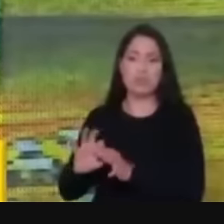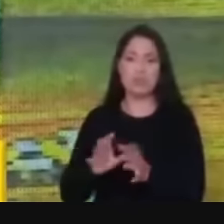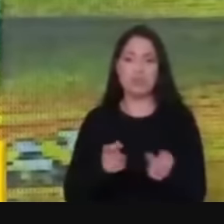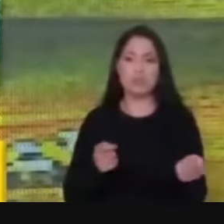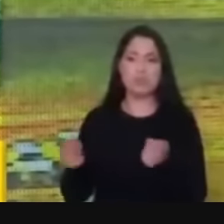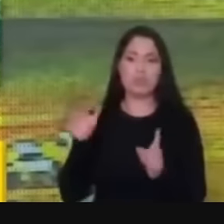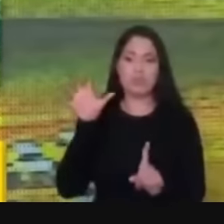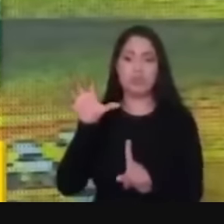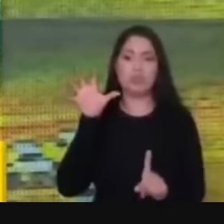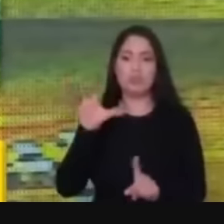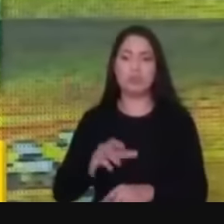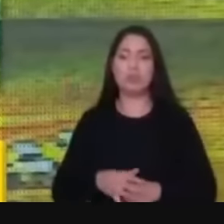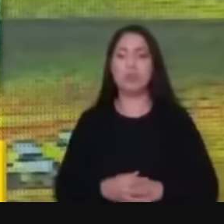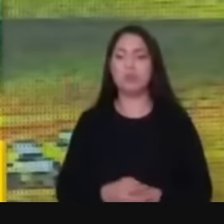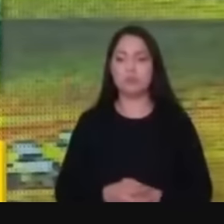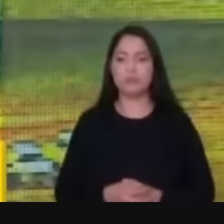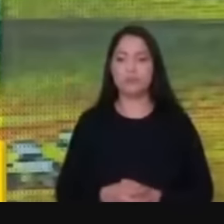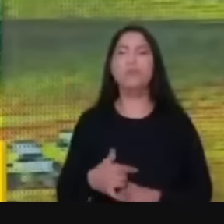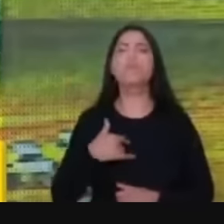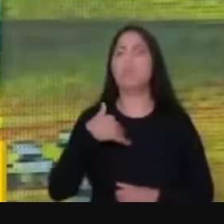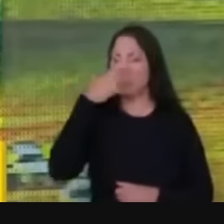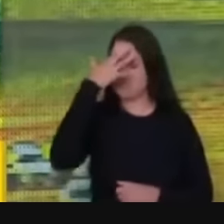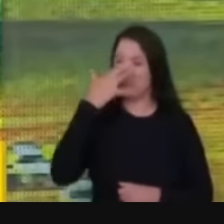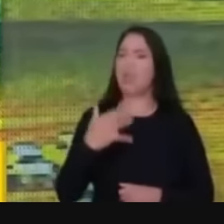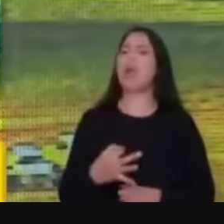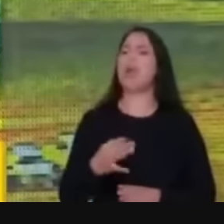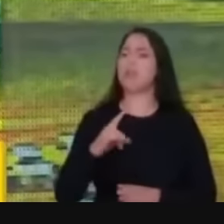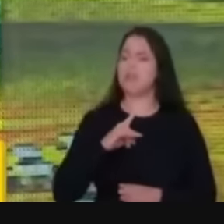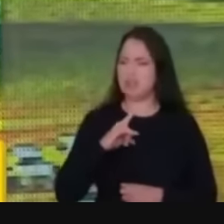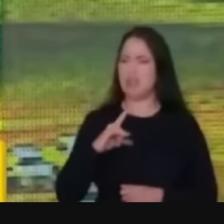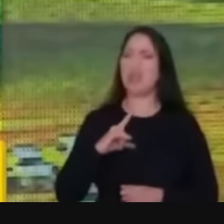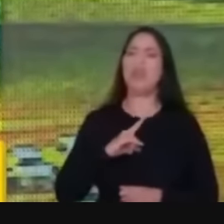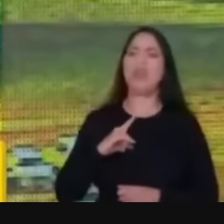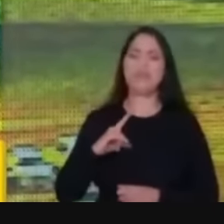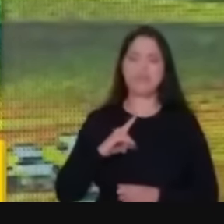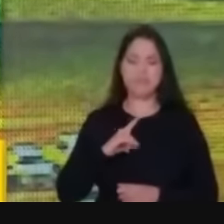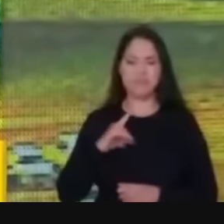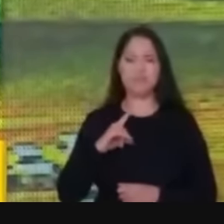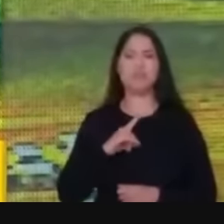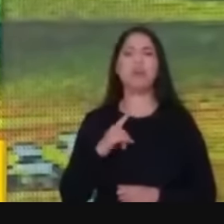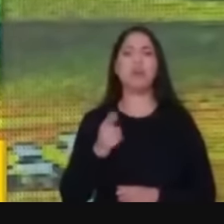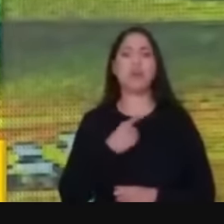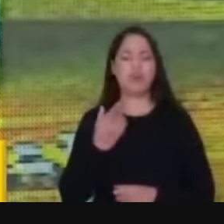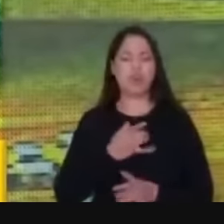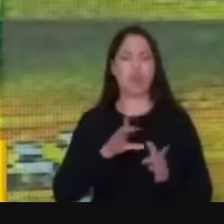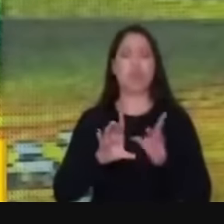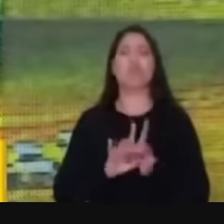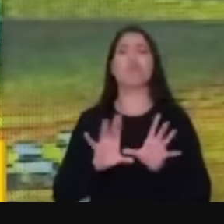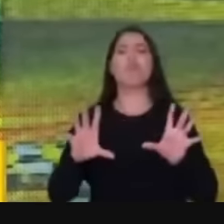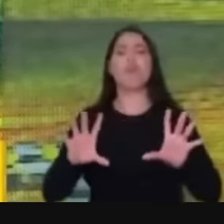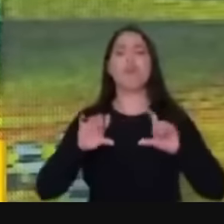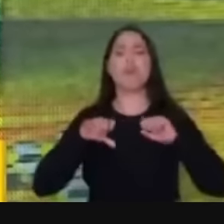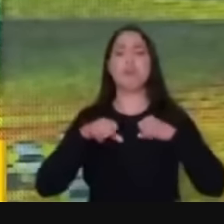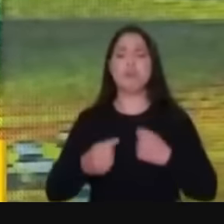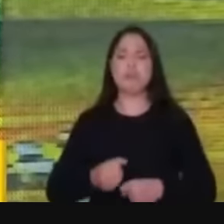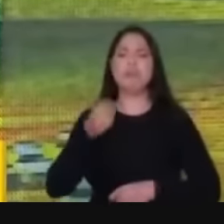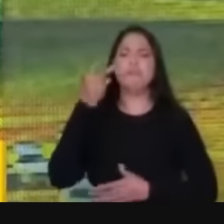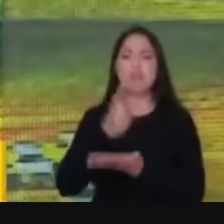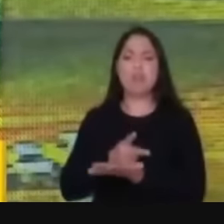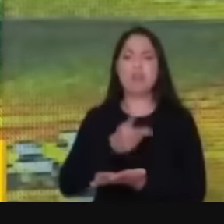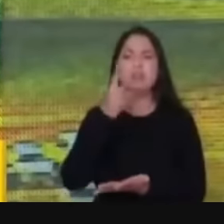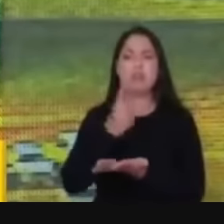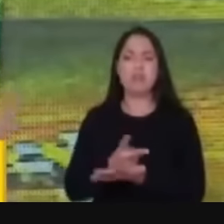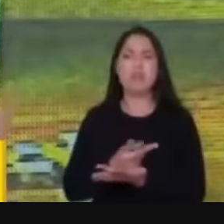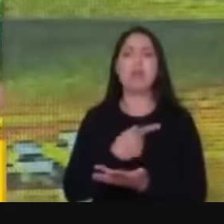manipulação. Tenho absoluta certeza que, na defesa incansável da democracia, saberemos aprender